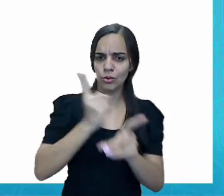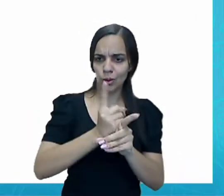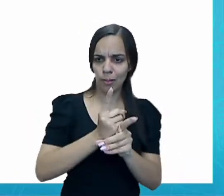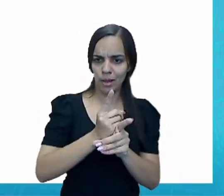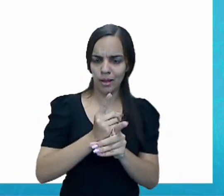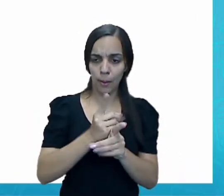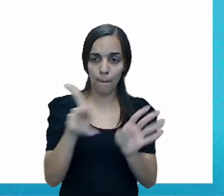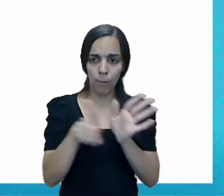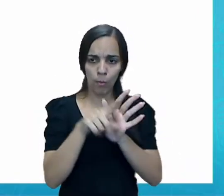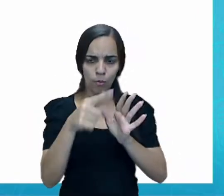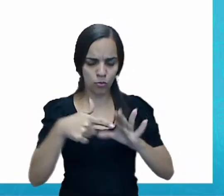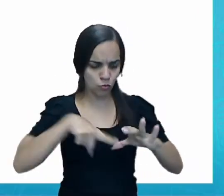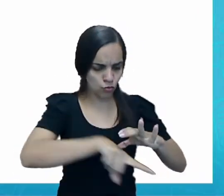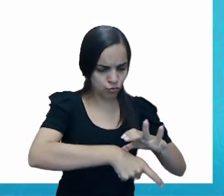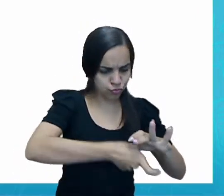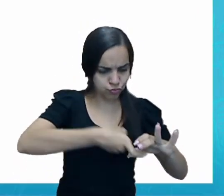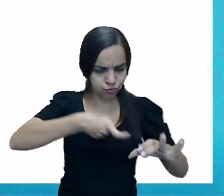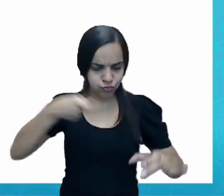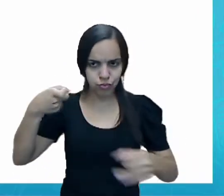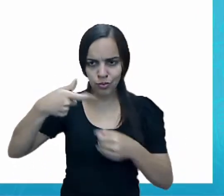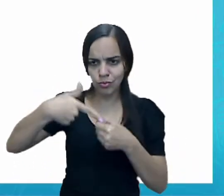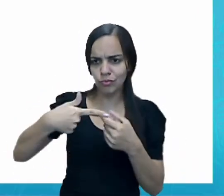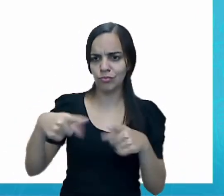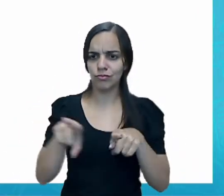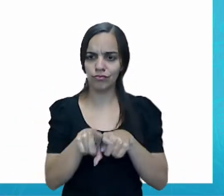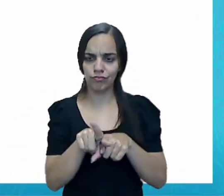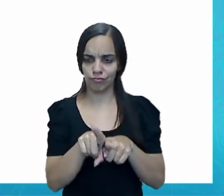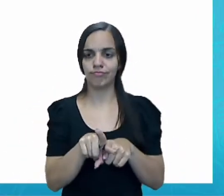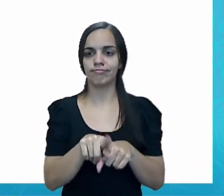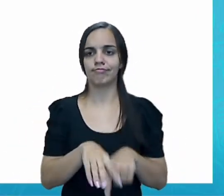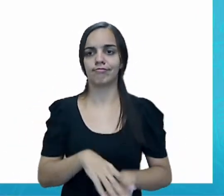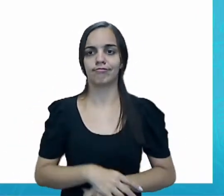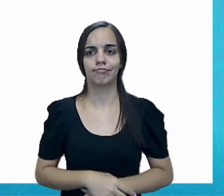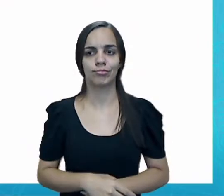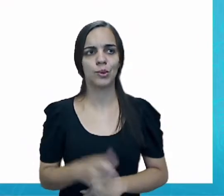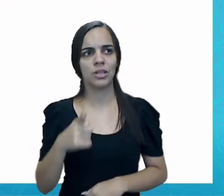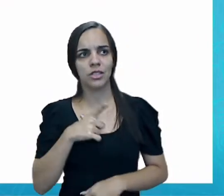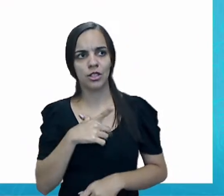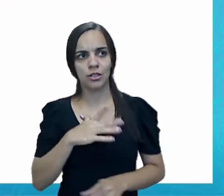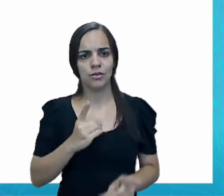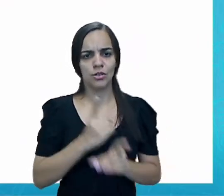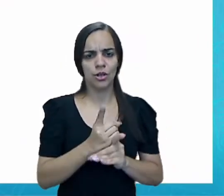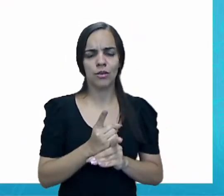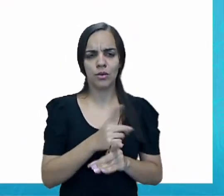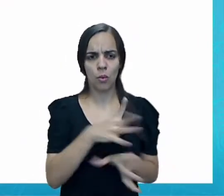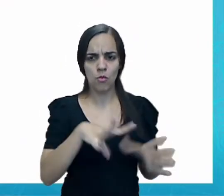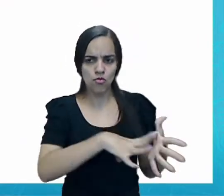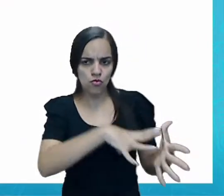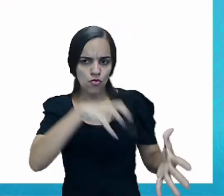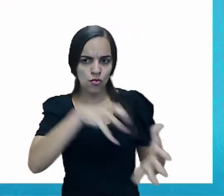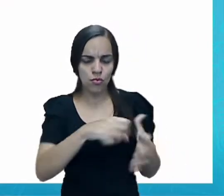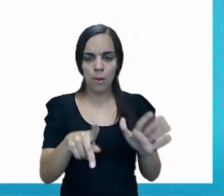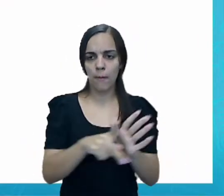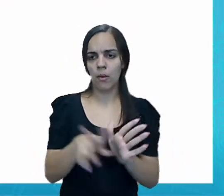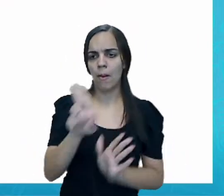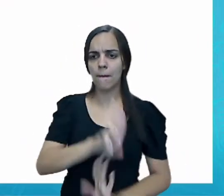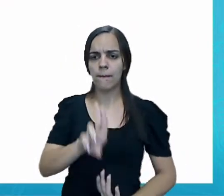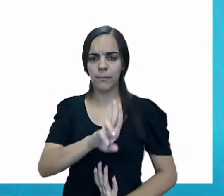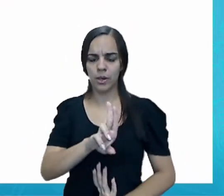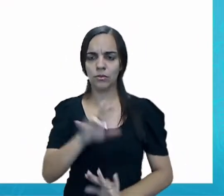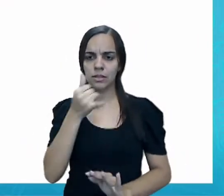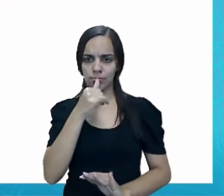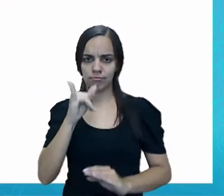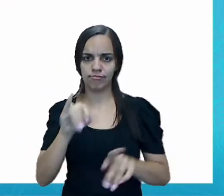seus derivados, como a gasolina e o diesel, como fonte de energia. Falando em fonte de